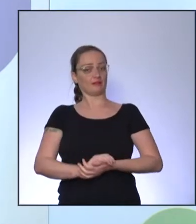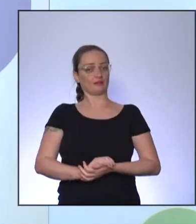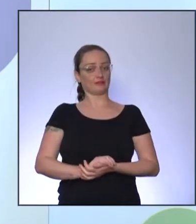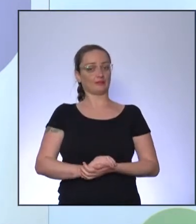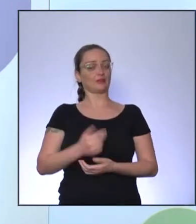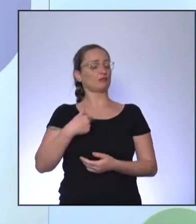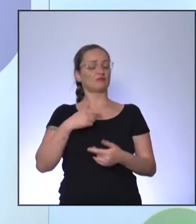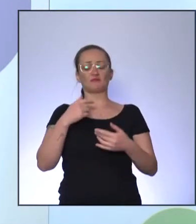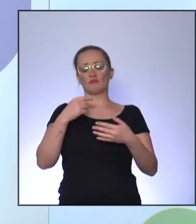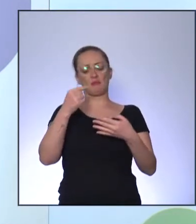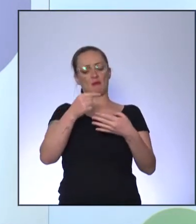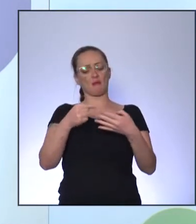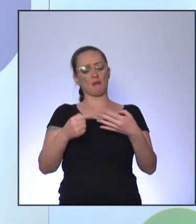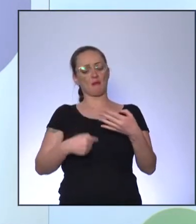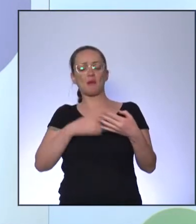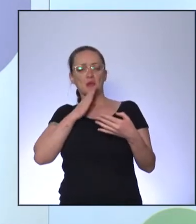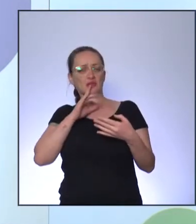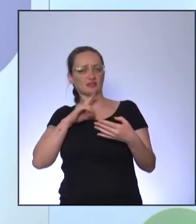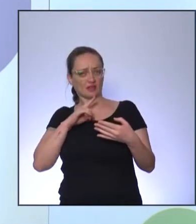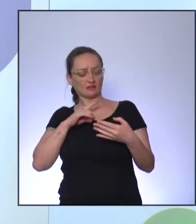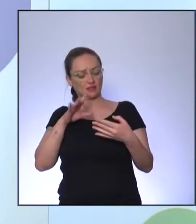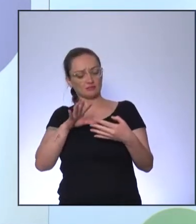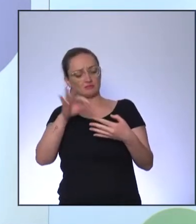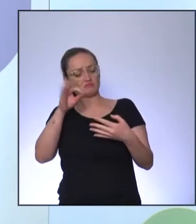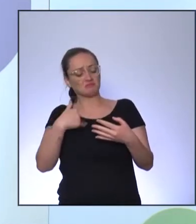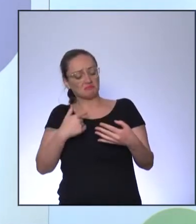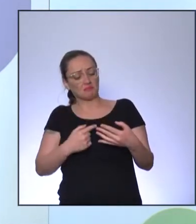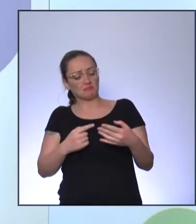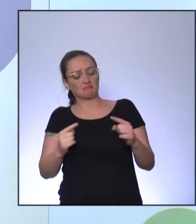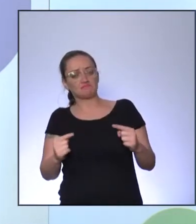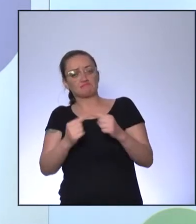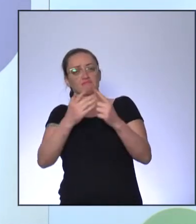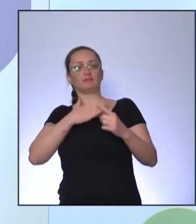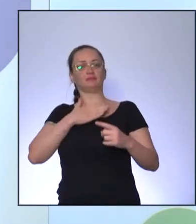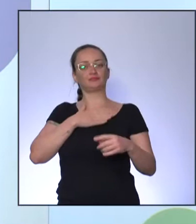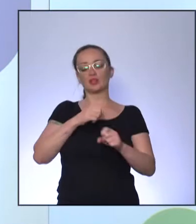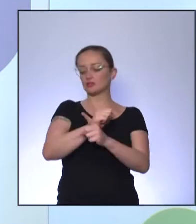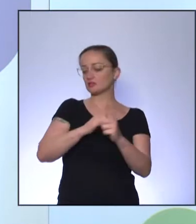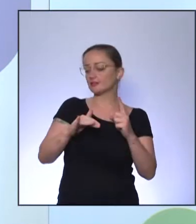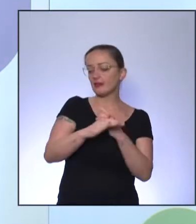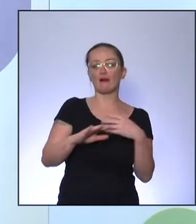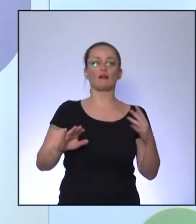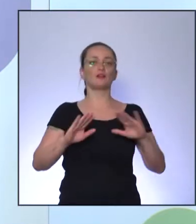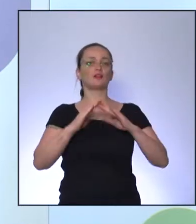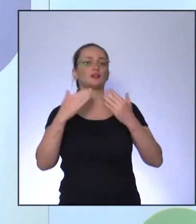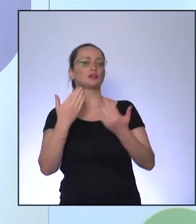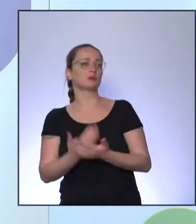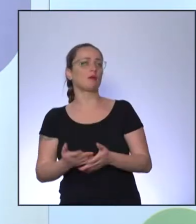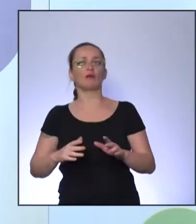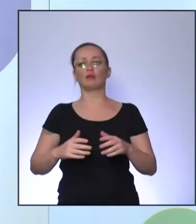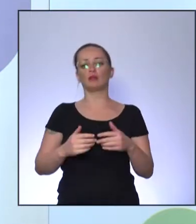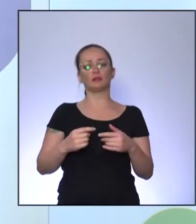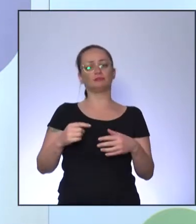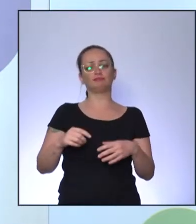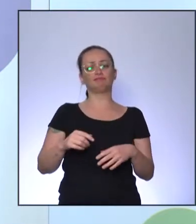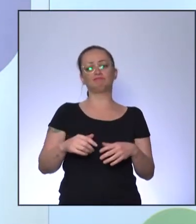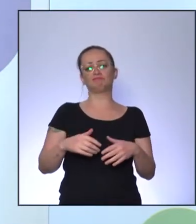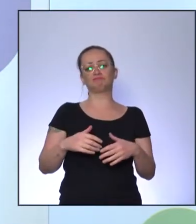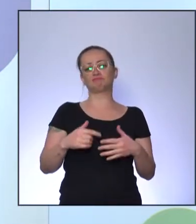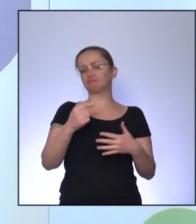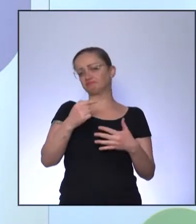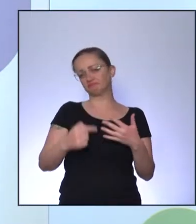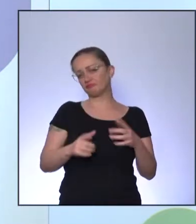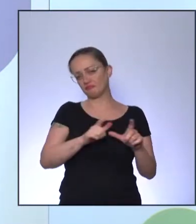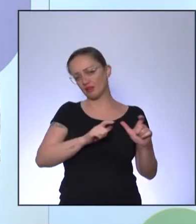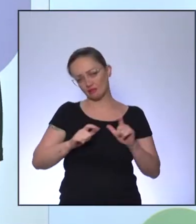dos vários conhecimentos que tem disponível na nossa sociedade, na escola, enfim, no nosso